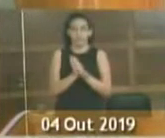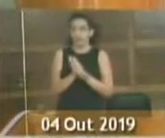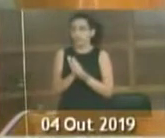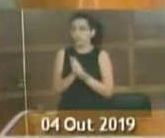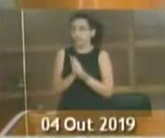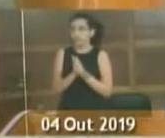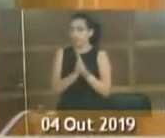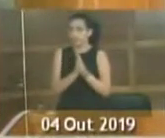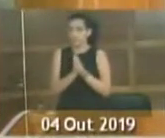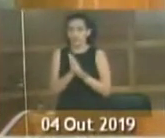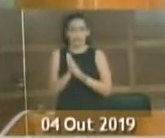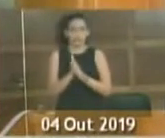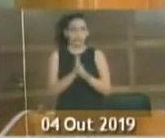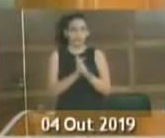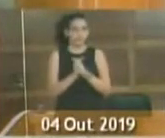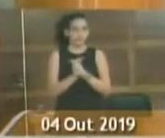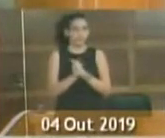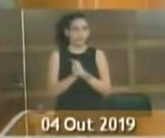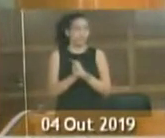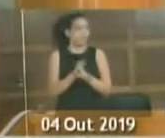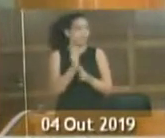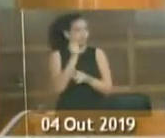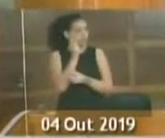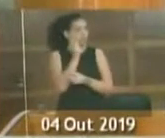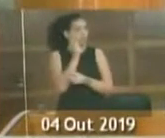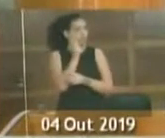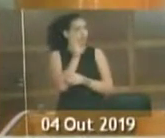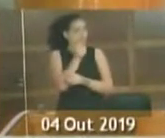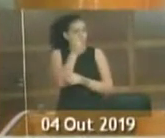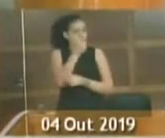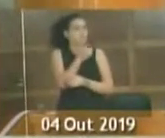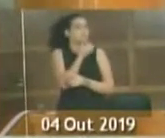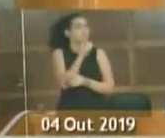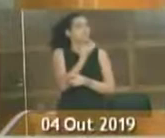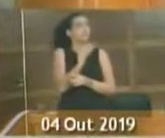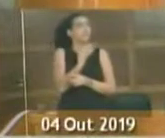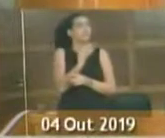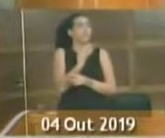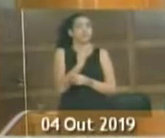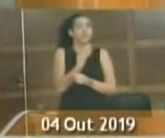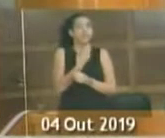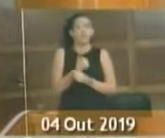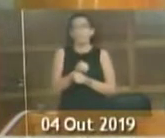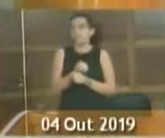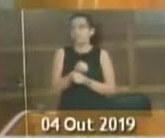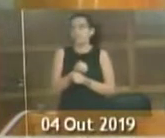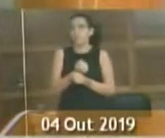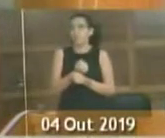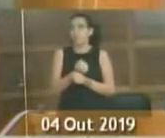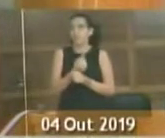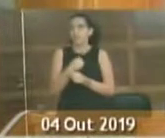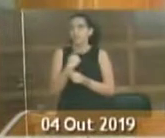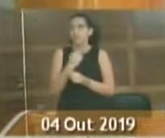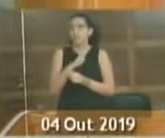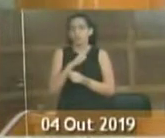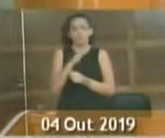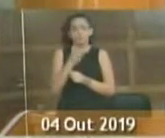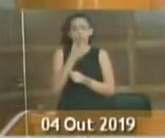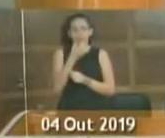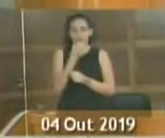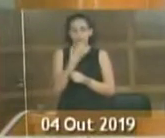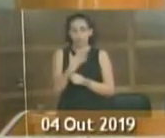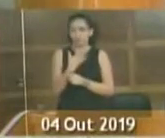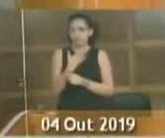nessa questão toda e o gato está praticamente bom. Então, agora, gente, assim que ele ficar bom,